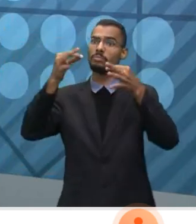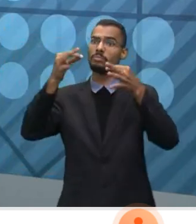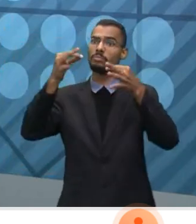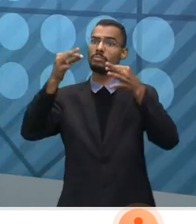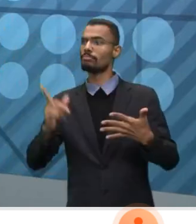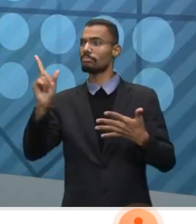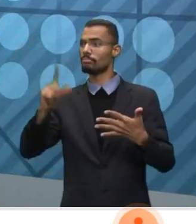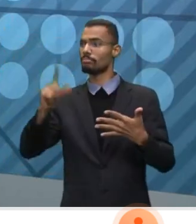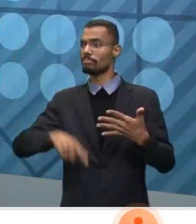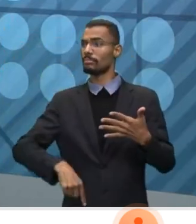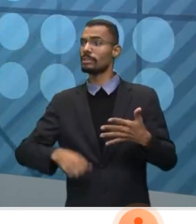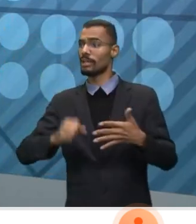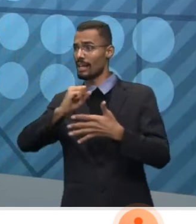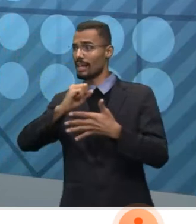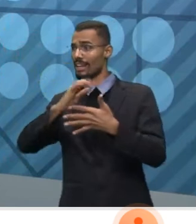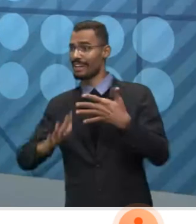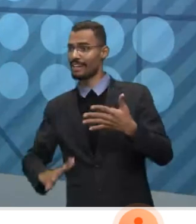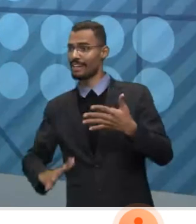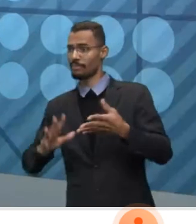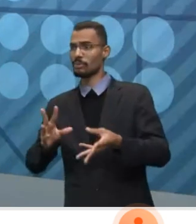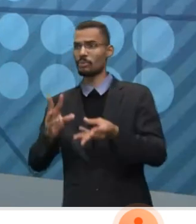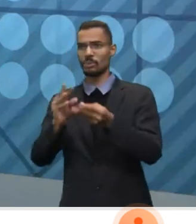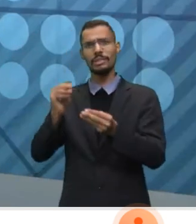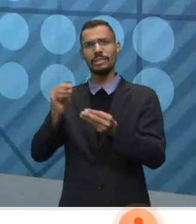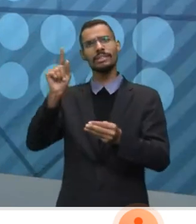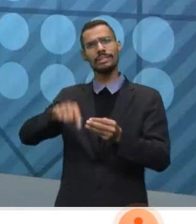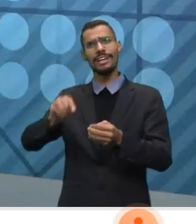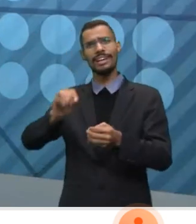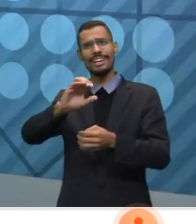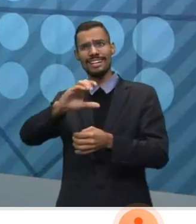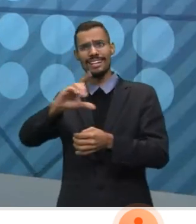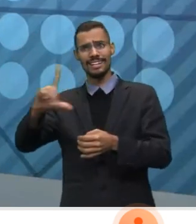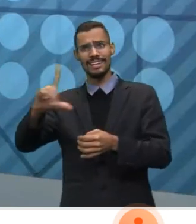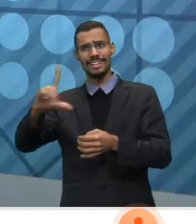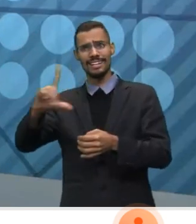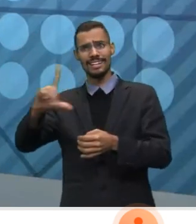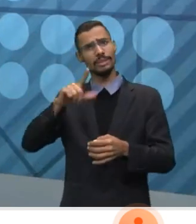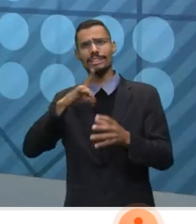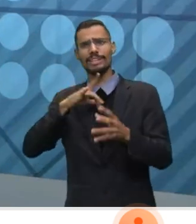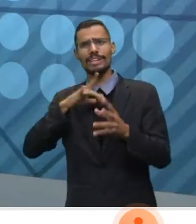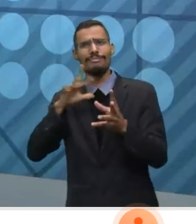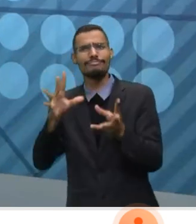Libras ela é sintética e com os classificadores, né, ela vai ficar mais